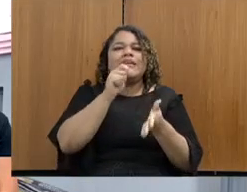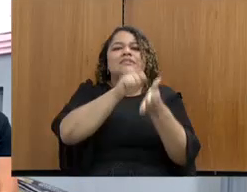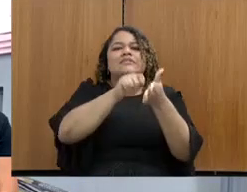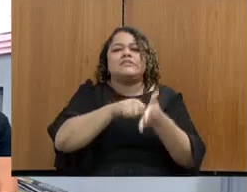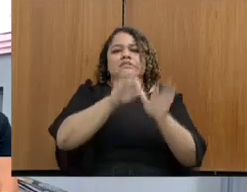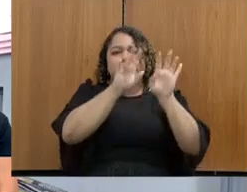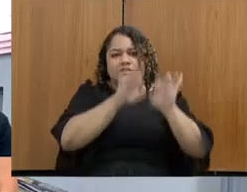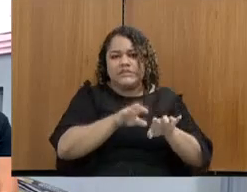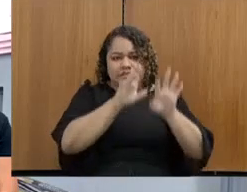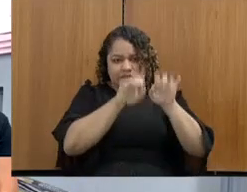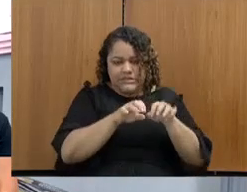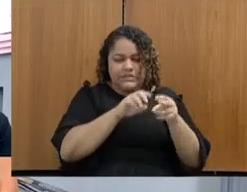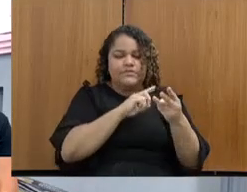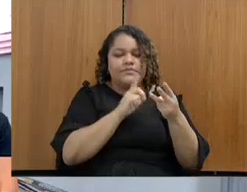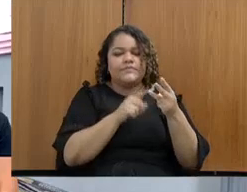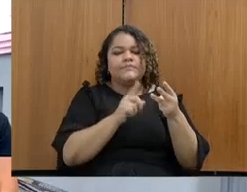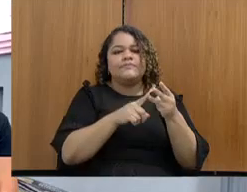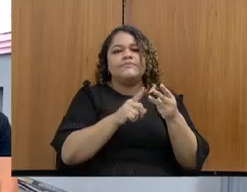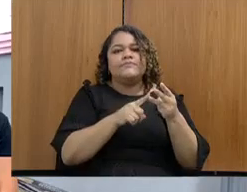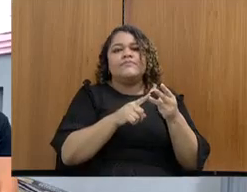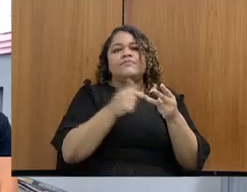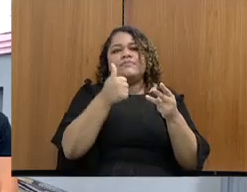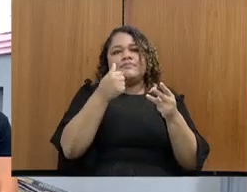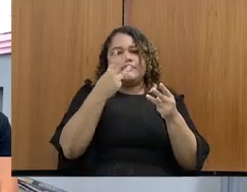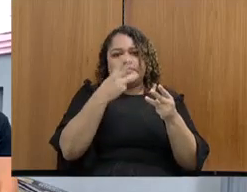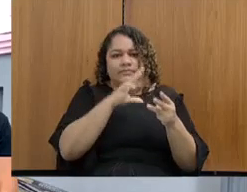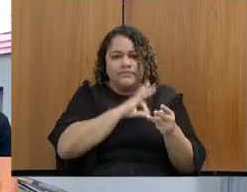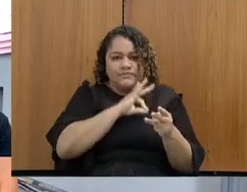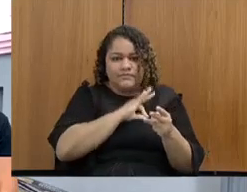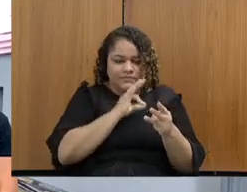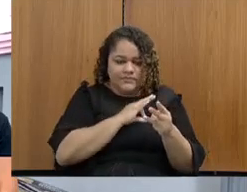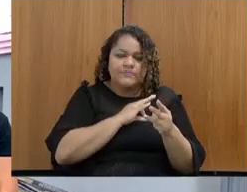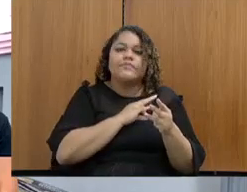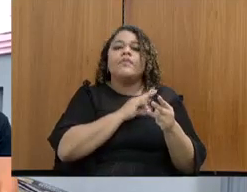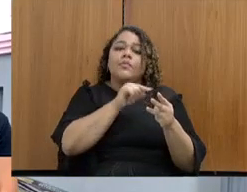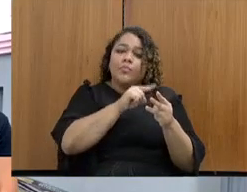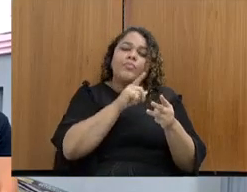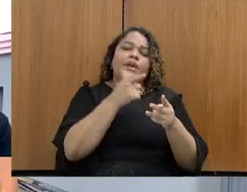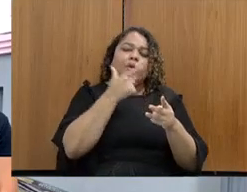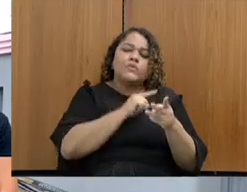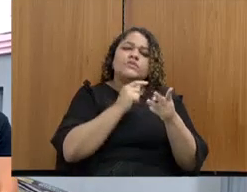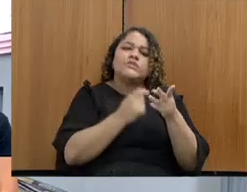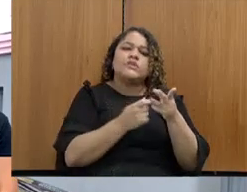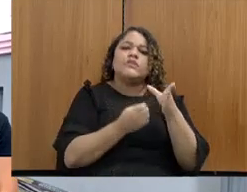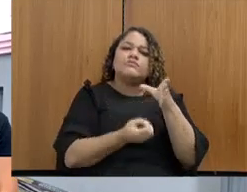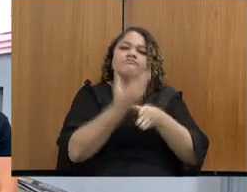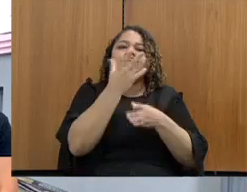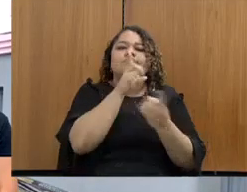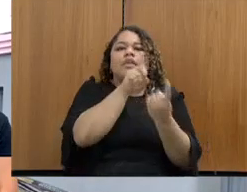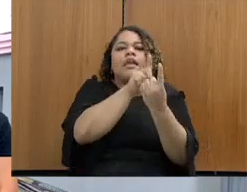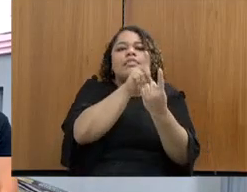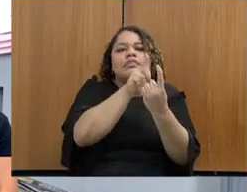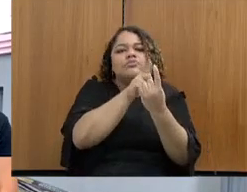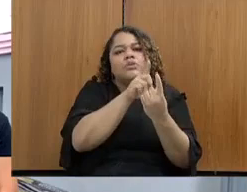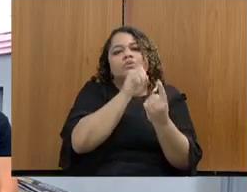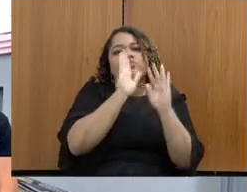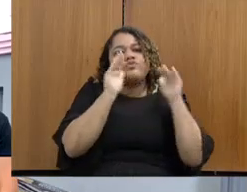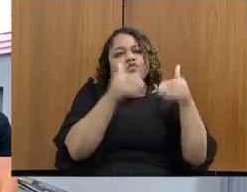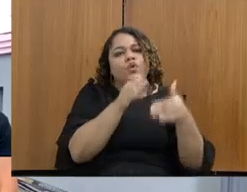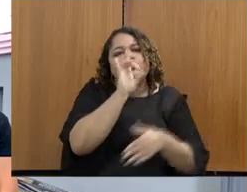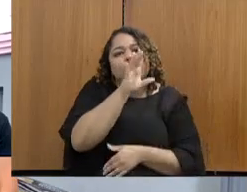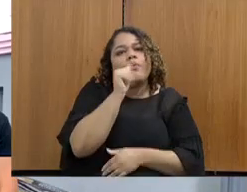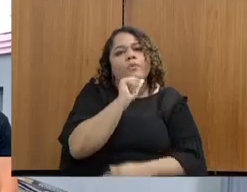Atendimento à mulher né destacando né a atuação é que nós temos de suma relevância